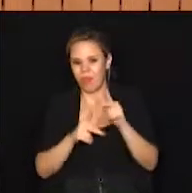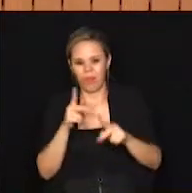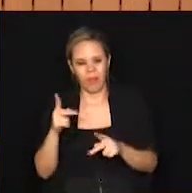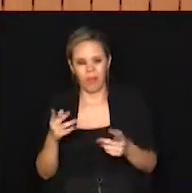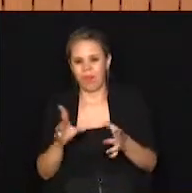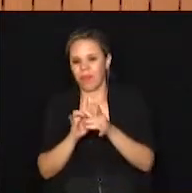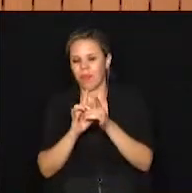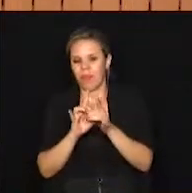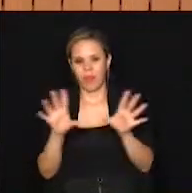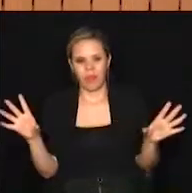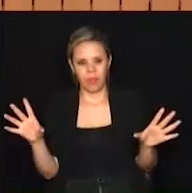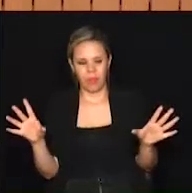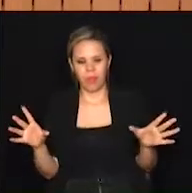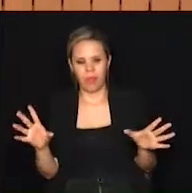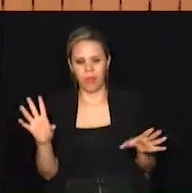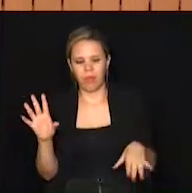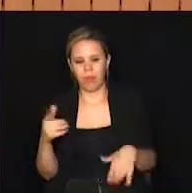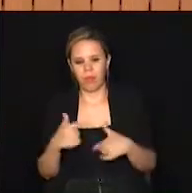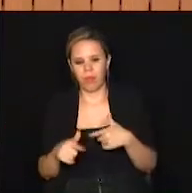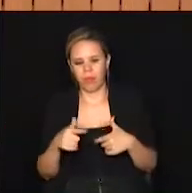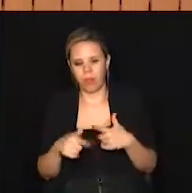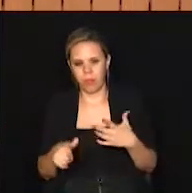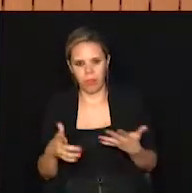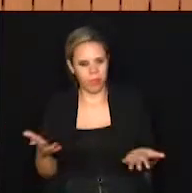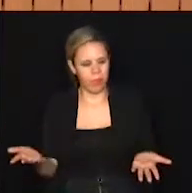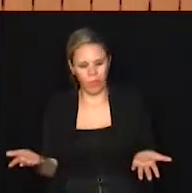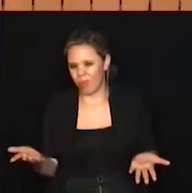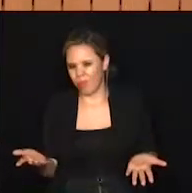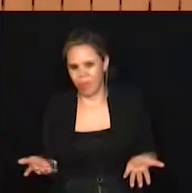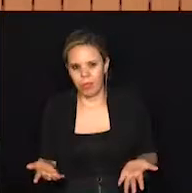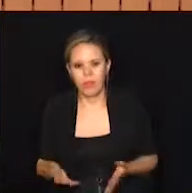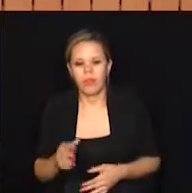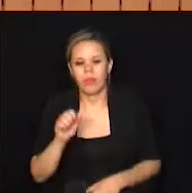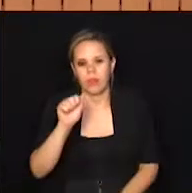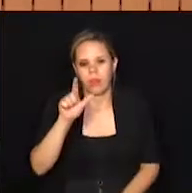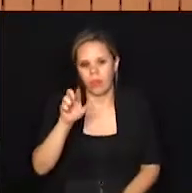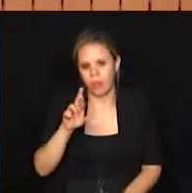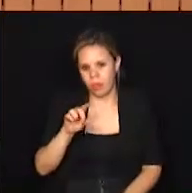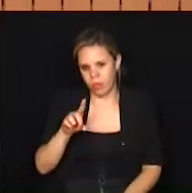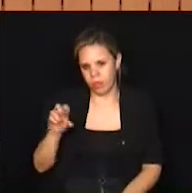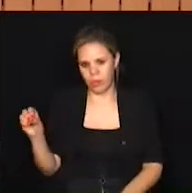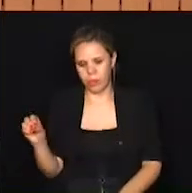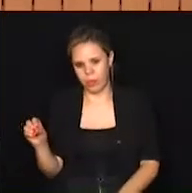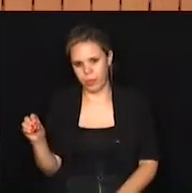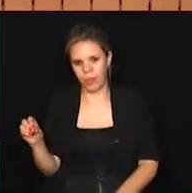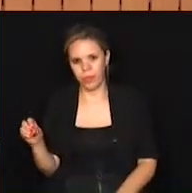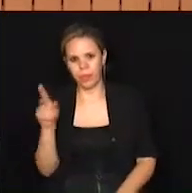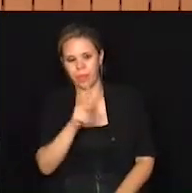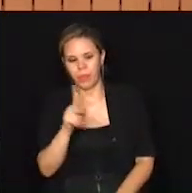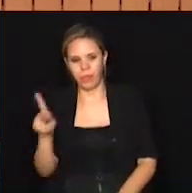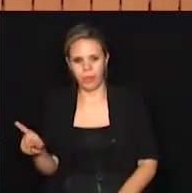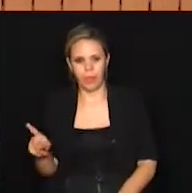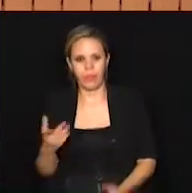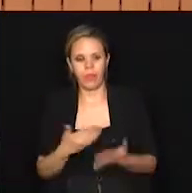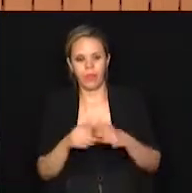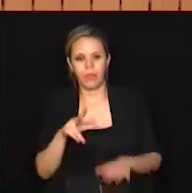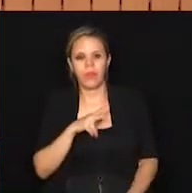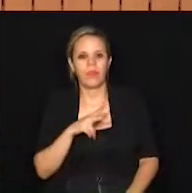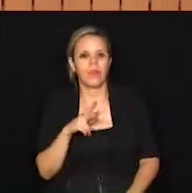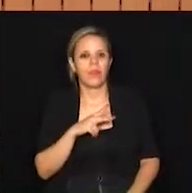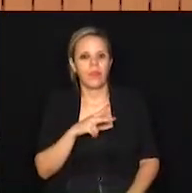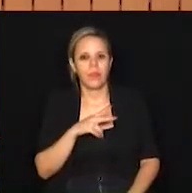tá? Professora Bárbara Moraes Vasconcelos, ela diz: meu nome é Bárbara, sou pedagoga e professora da